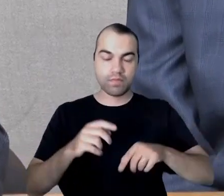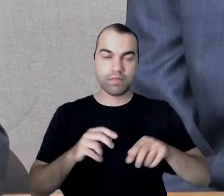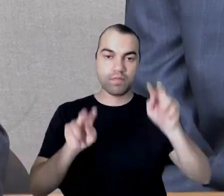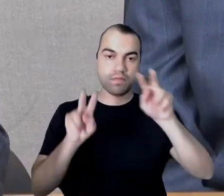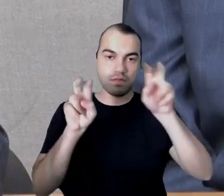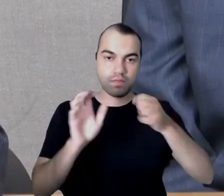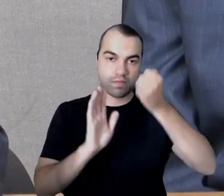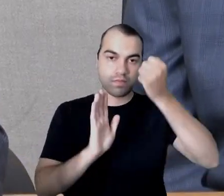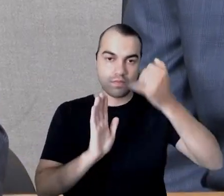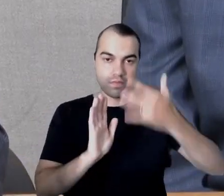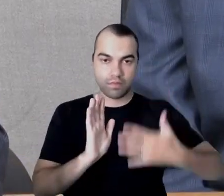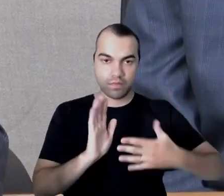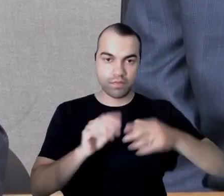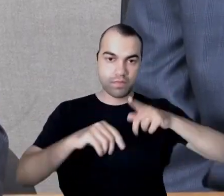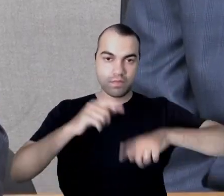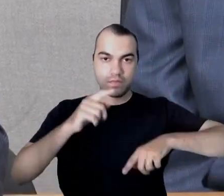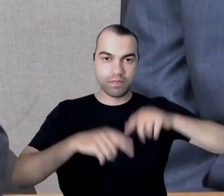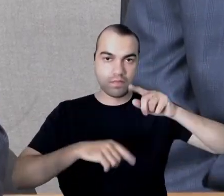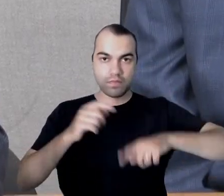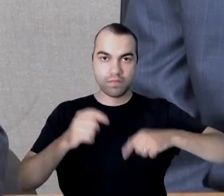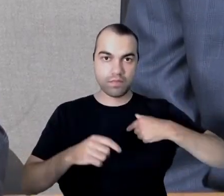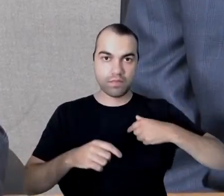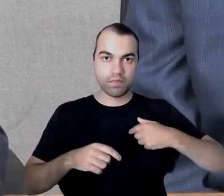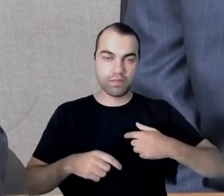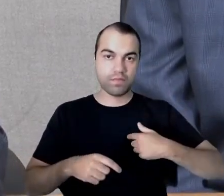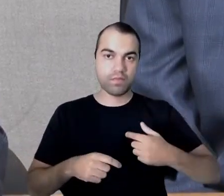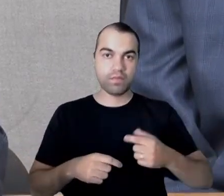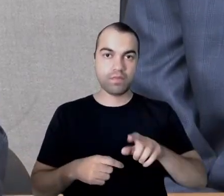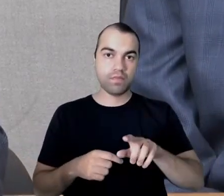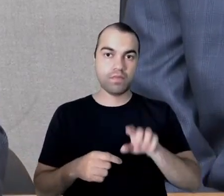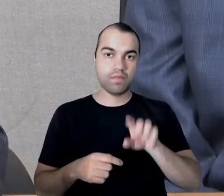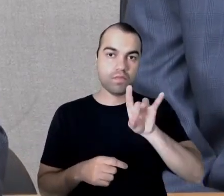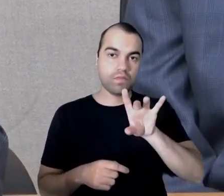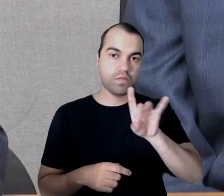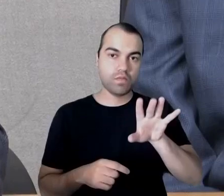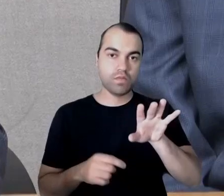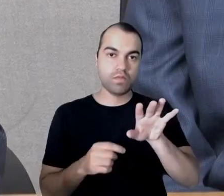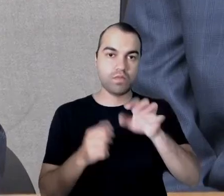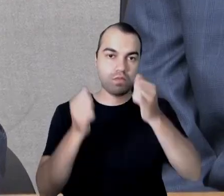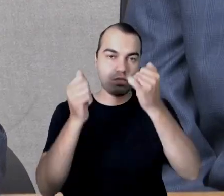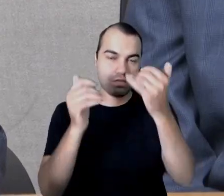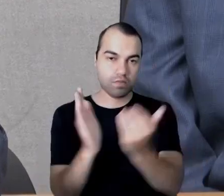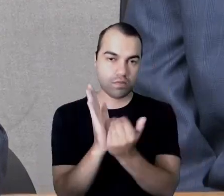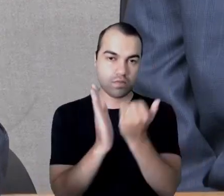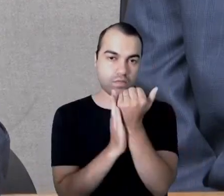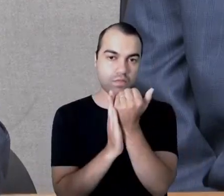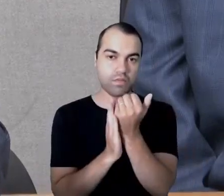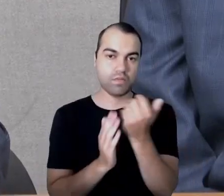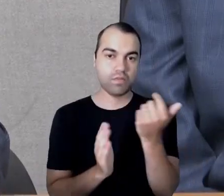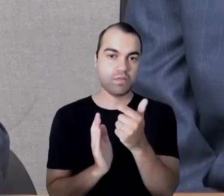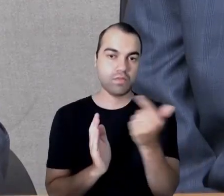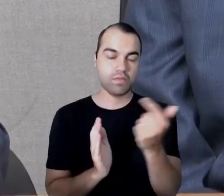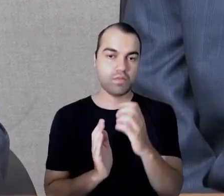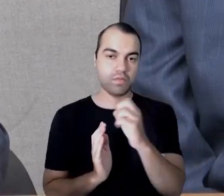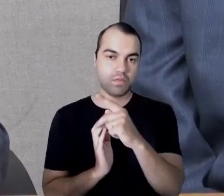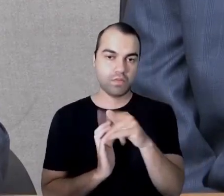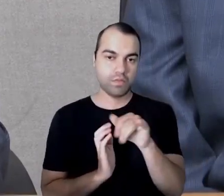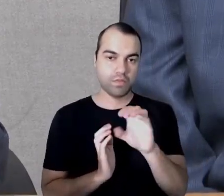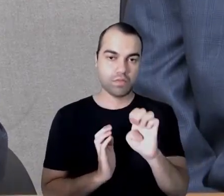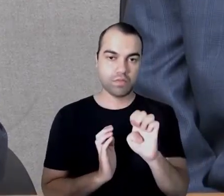materiais Eu saliento apenas é que não há óbice de ordem constitucional legal